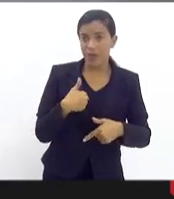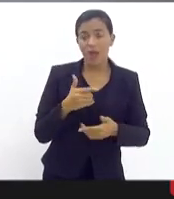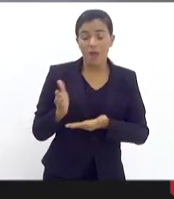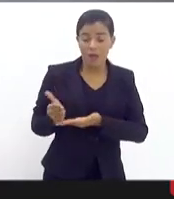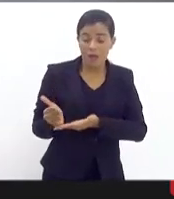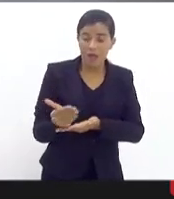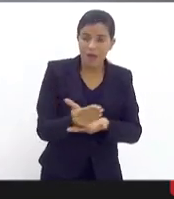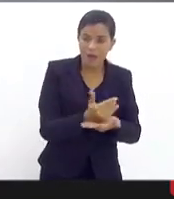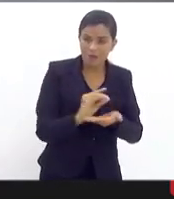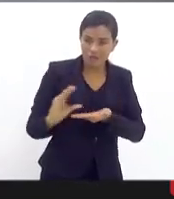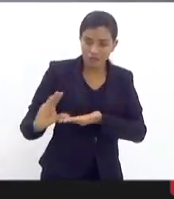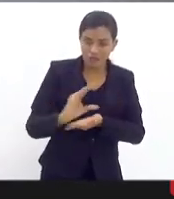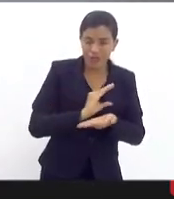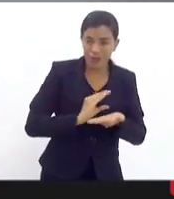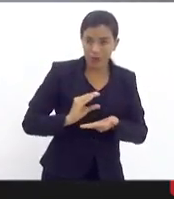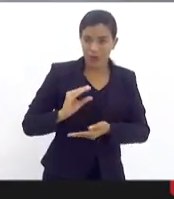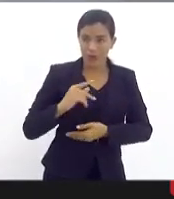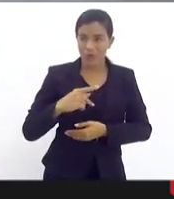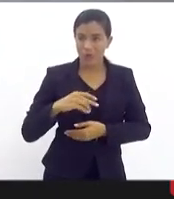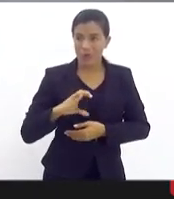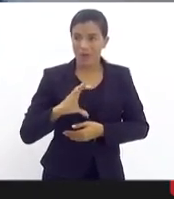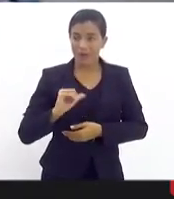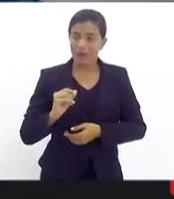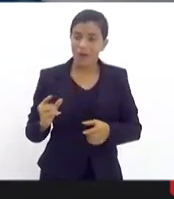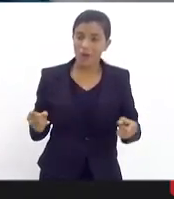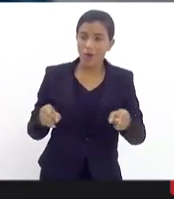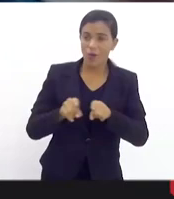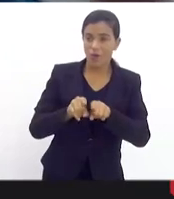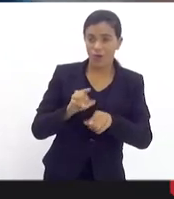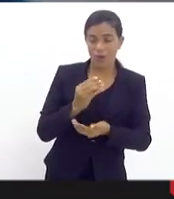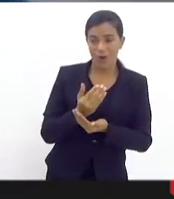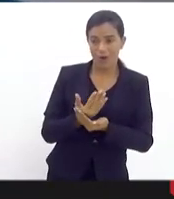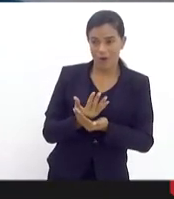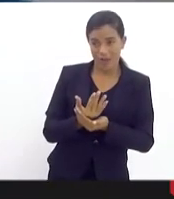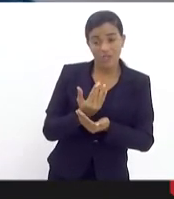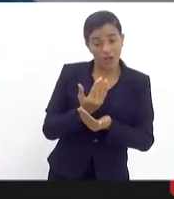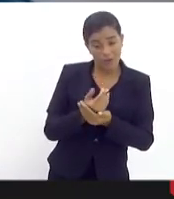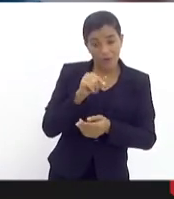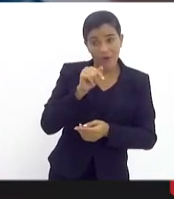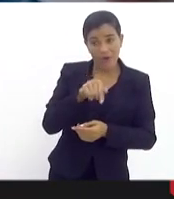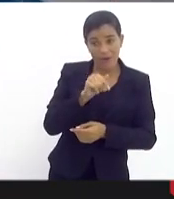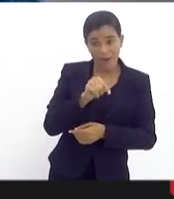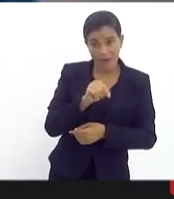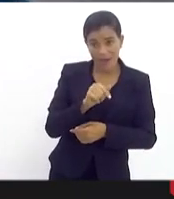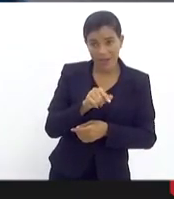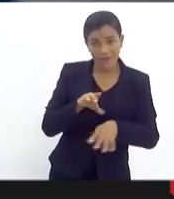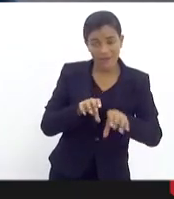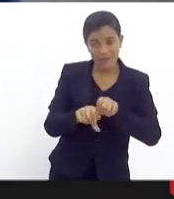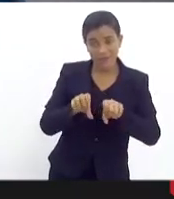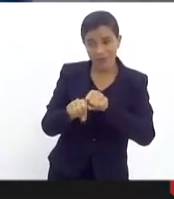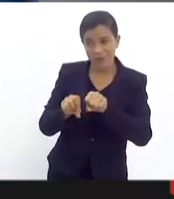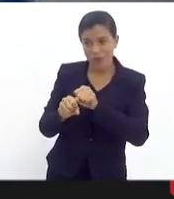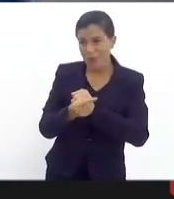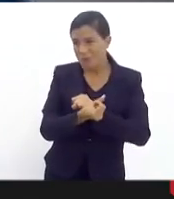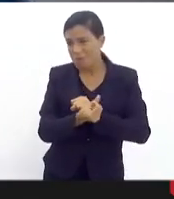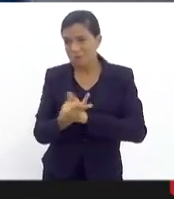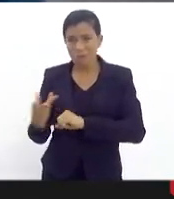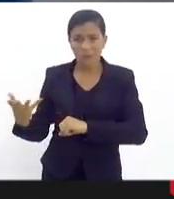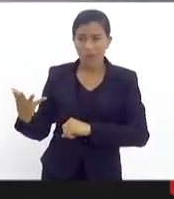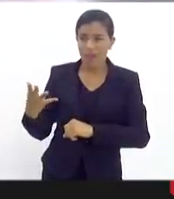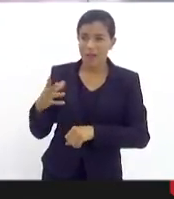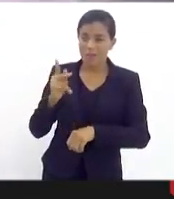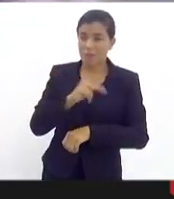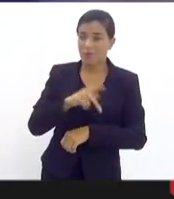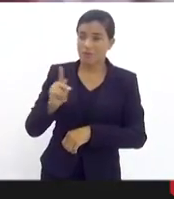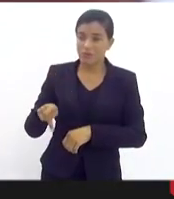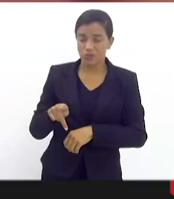FECAM, fizemos um convênio com a UERJ, e a UERJ formou centenas, alguns milhares de professores